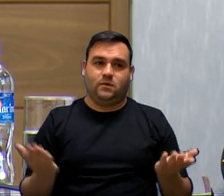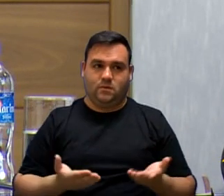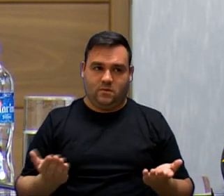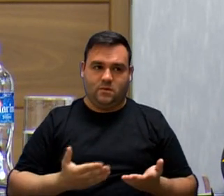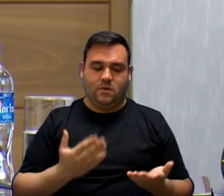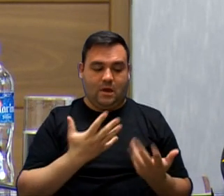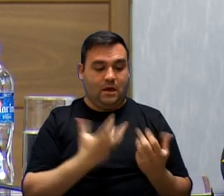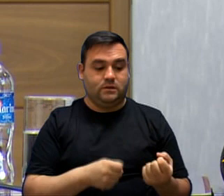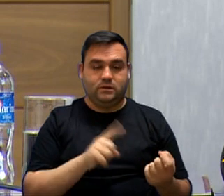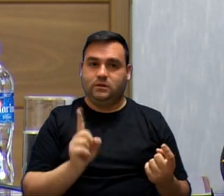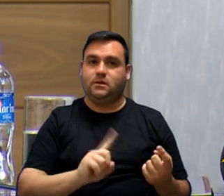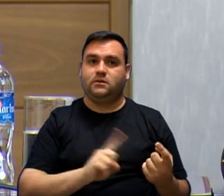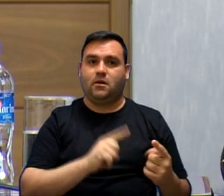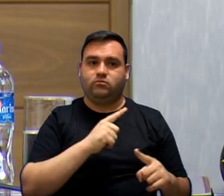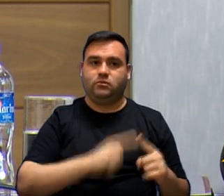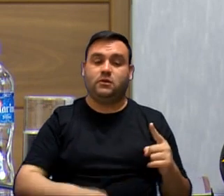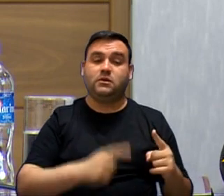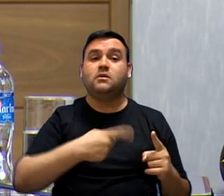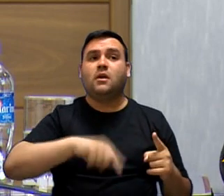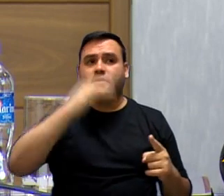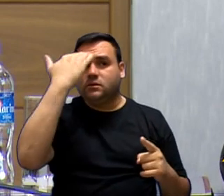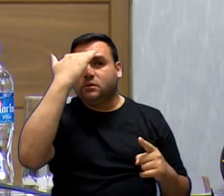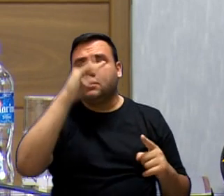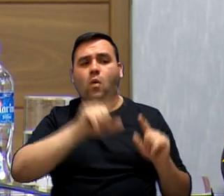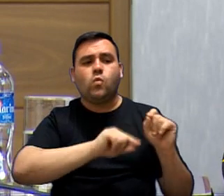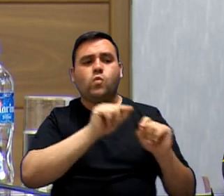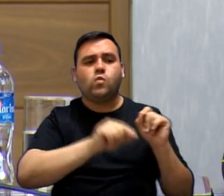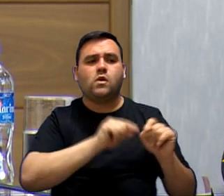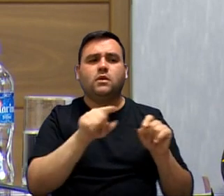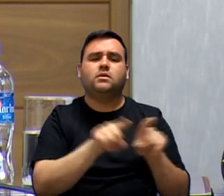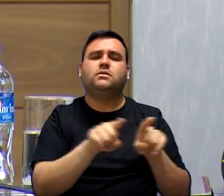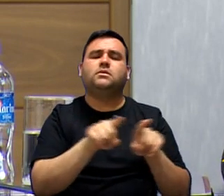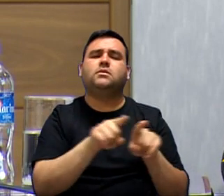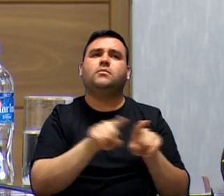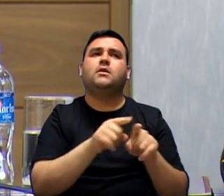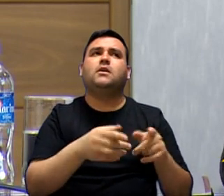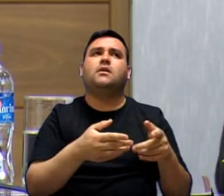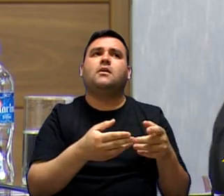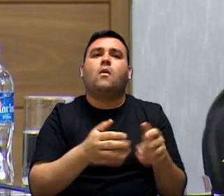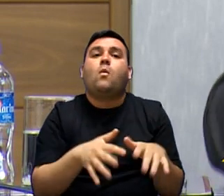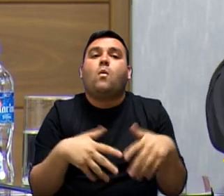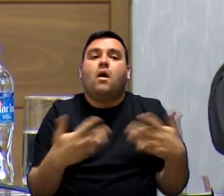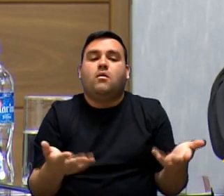essa rejeição ao veto, é sabermos o que houve e